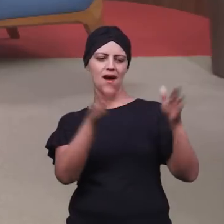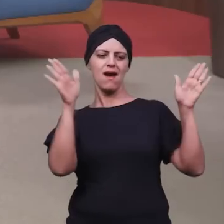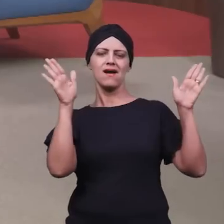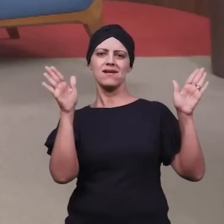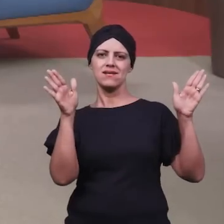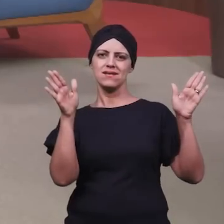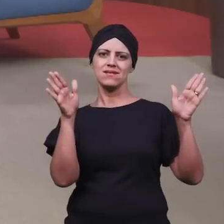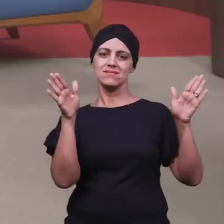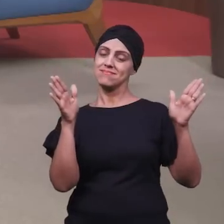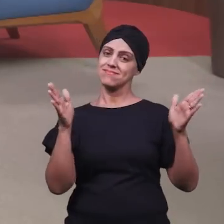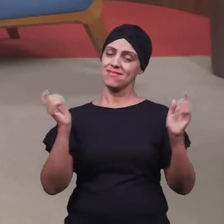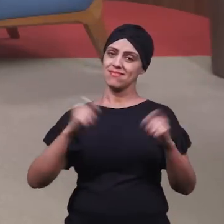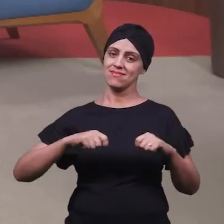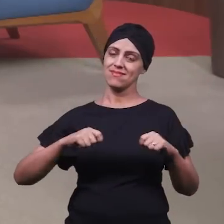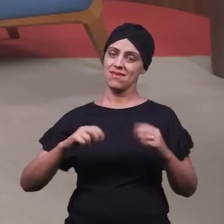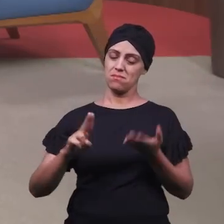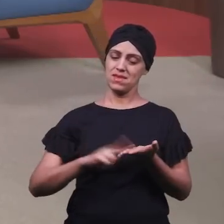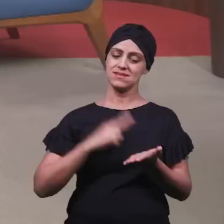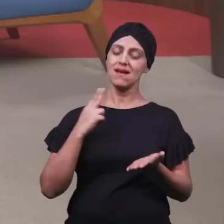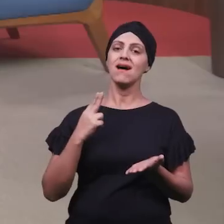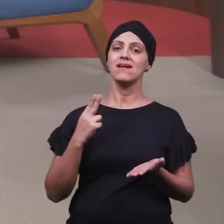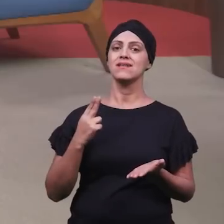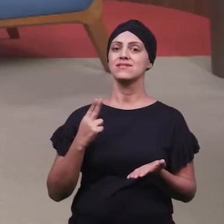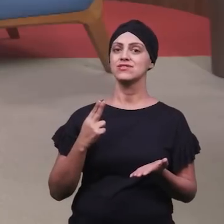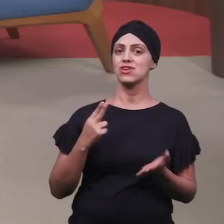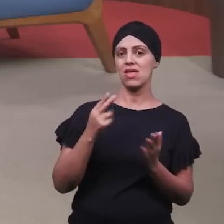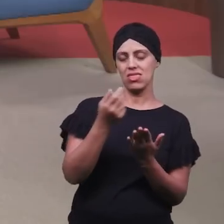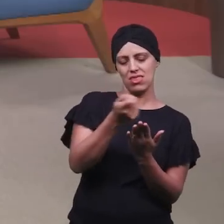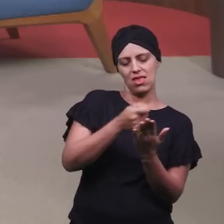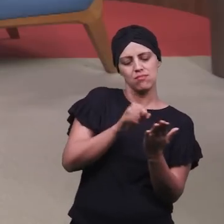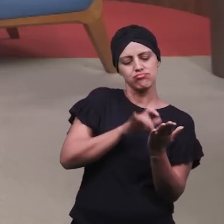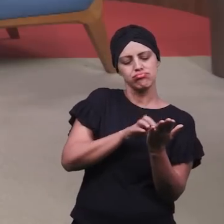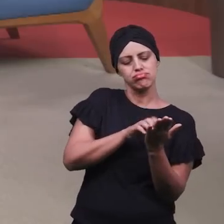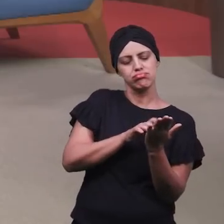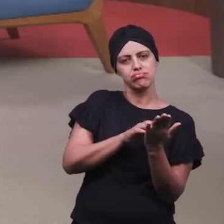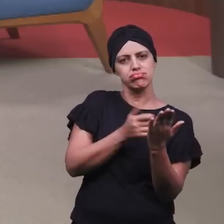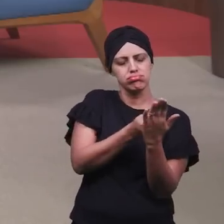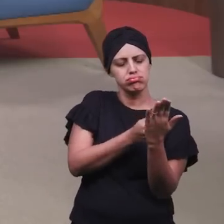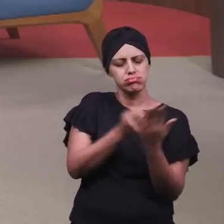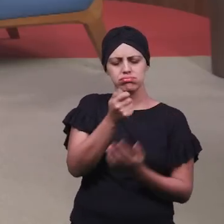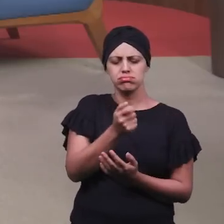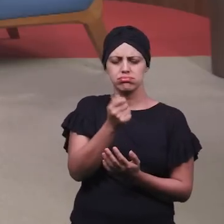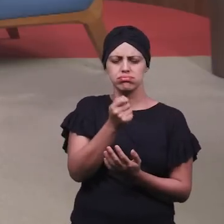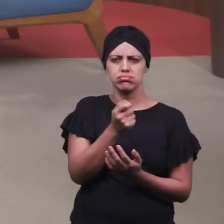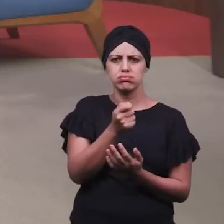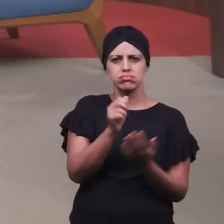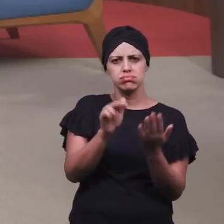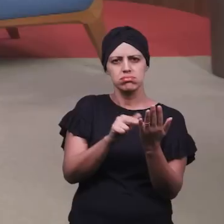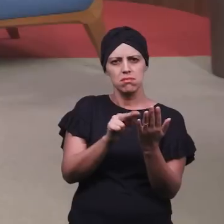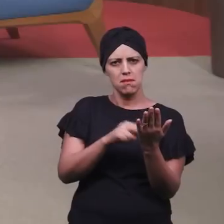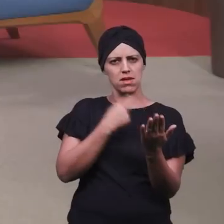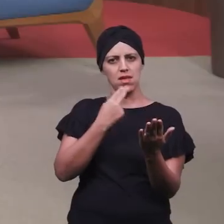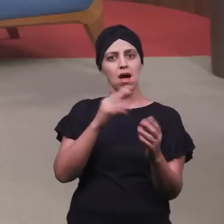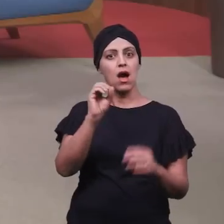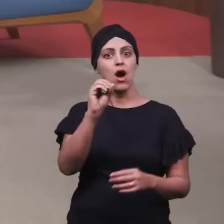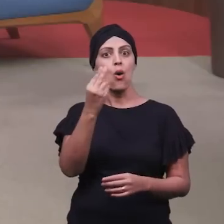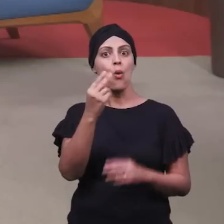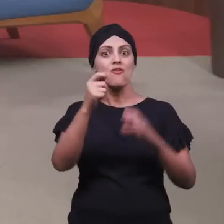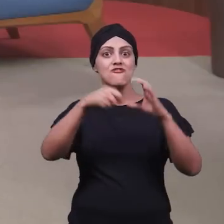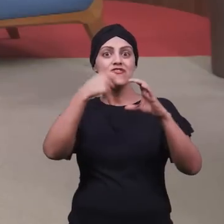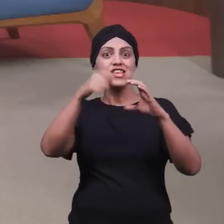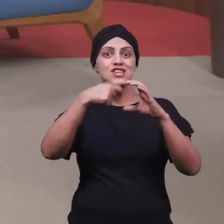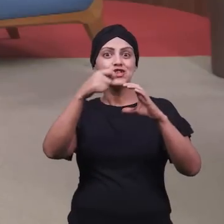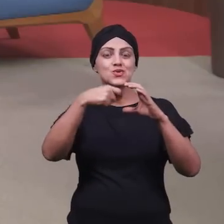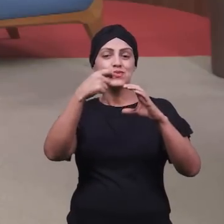mandar uma mensagem de duas maneiras diferentes. Você pode mandar por texto, né? Você pode escrever um texto, ou você pode gravar